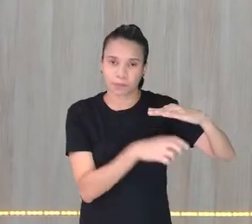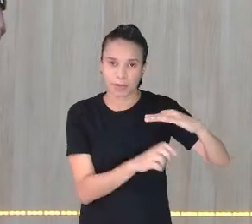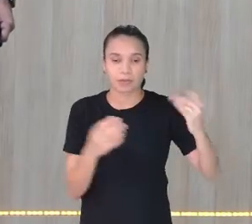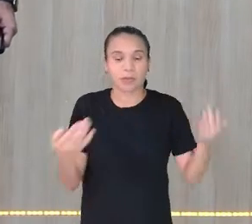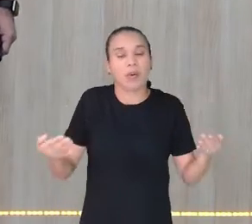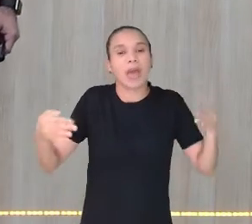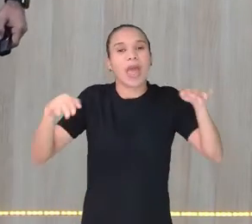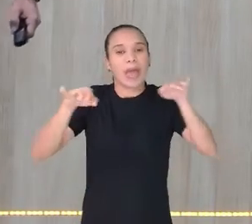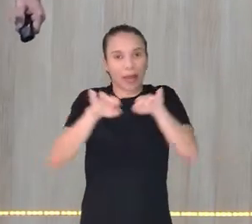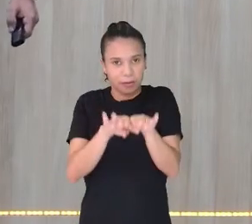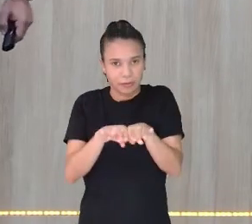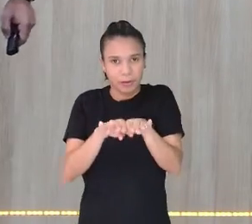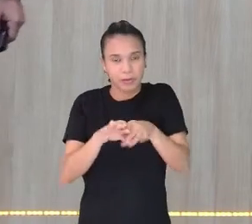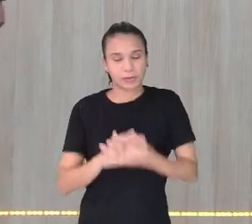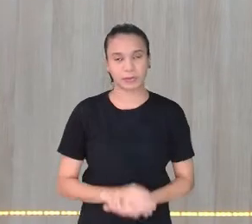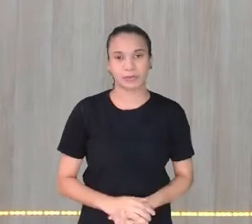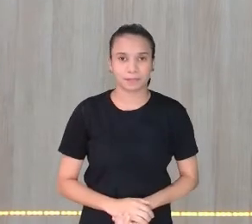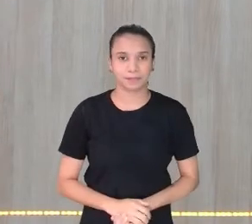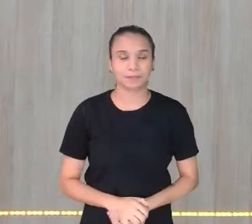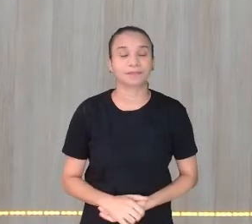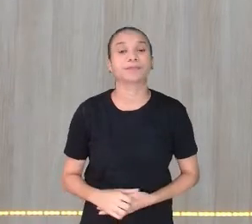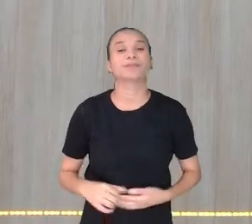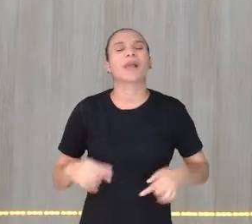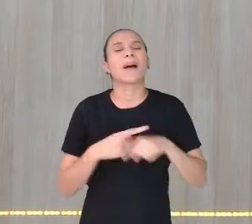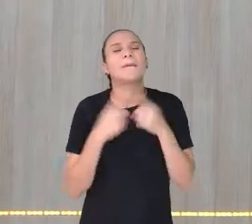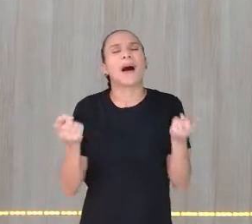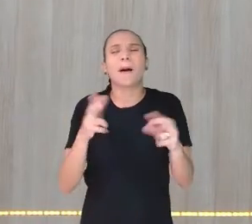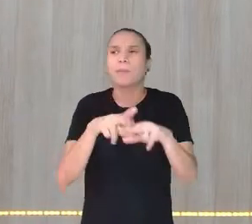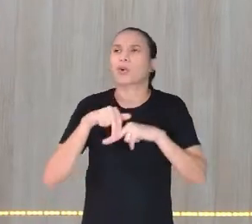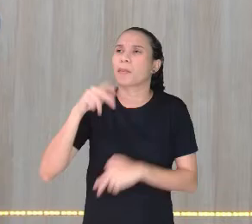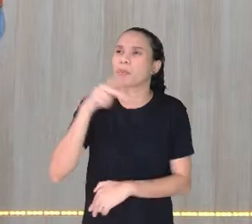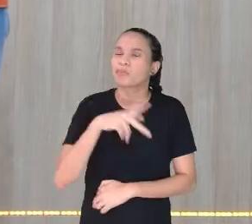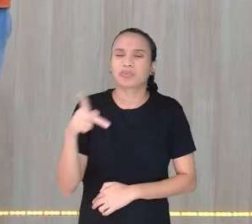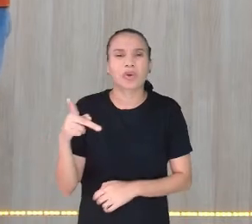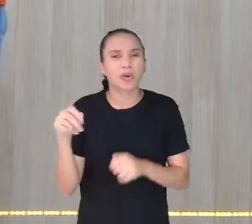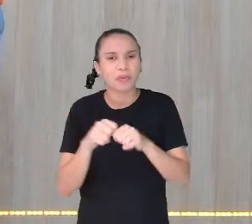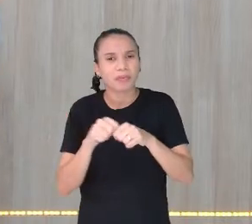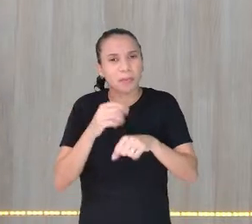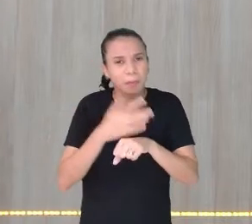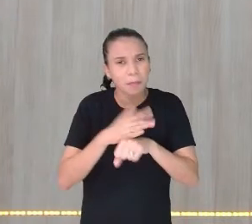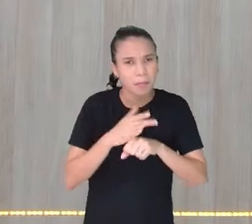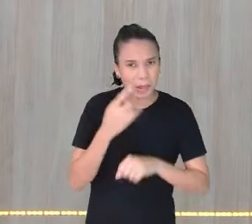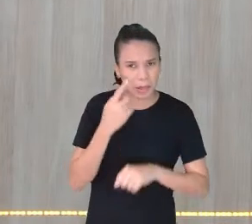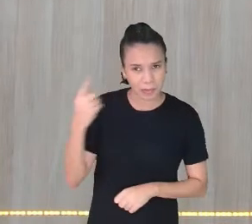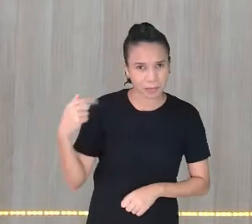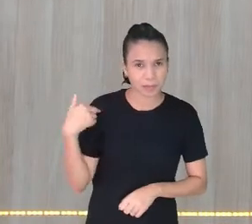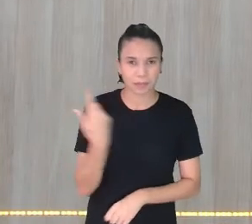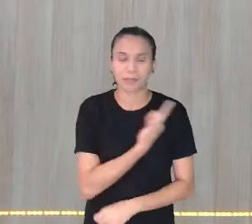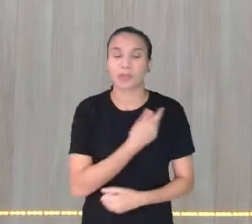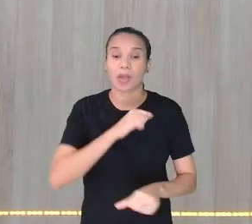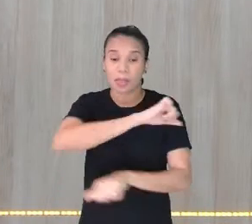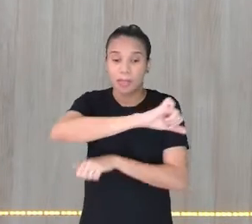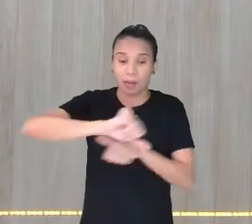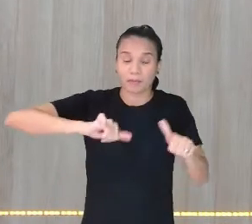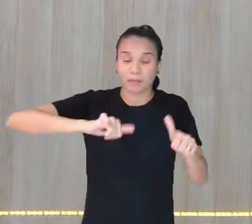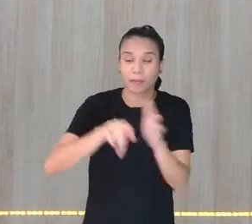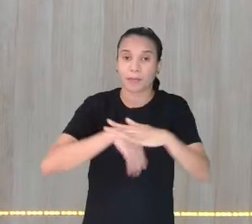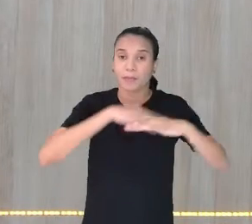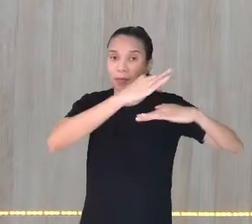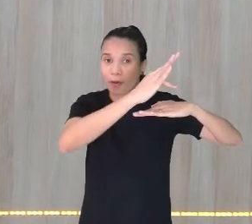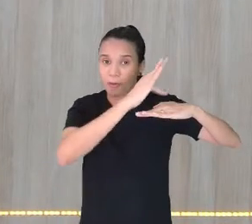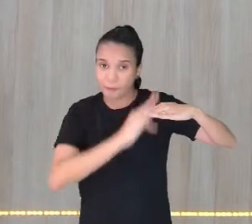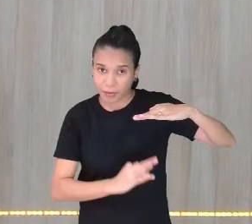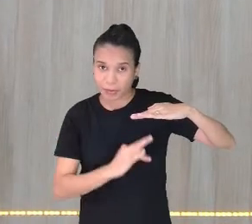são frações o quê? Equivalentes. Mas por que, Pedro, tu está fazendo isso? Porque para a gente transformar uma fração